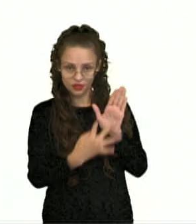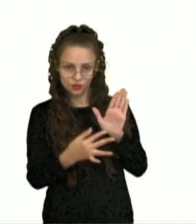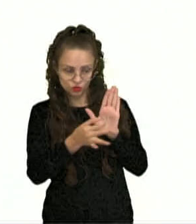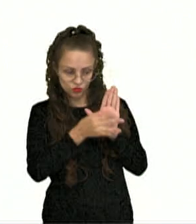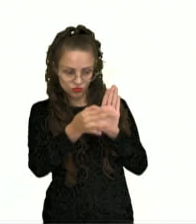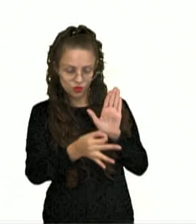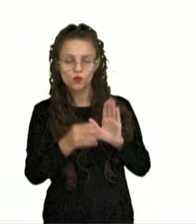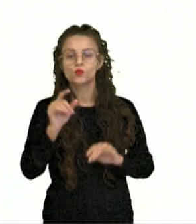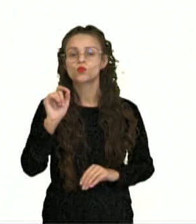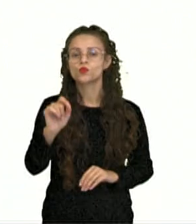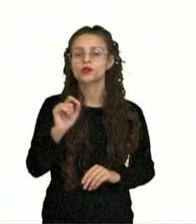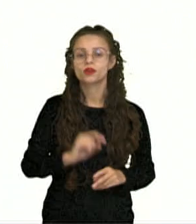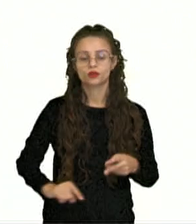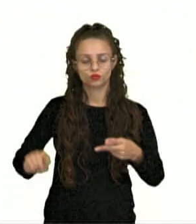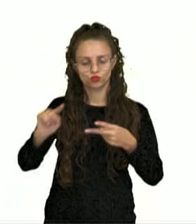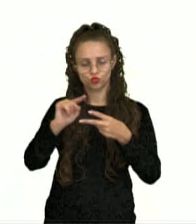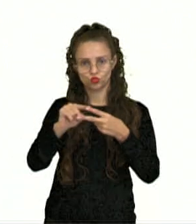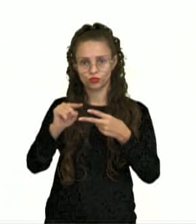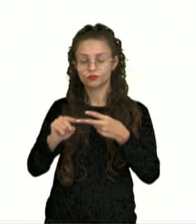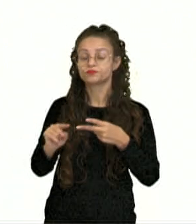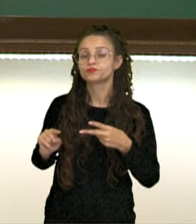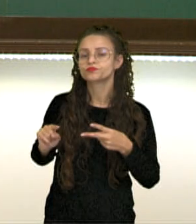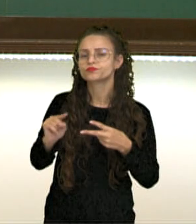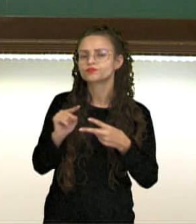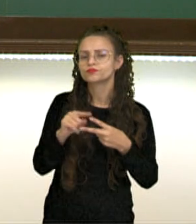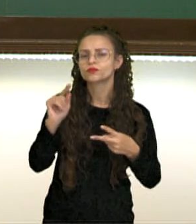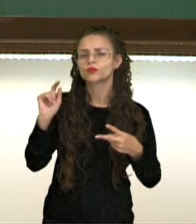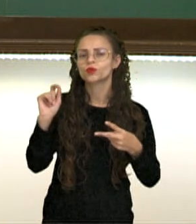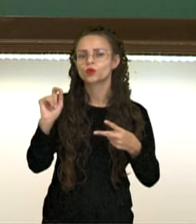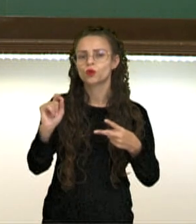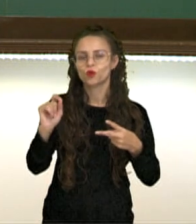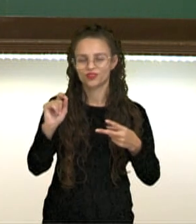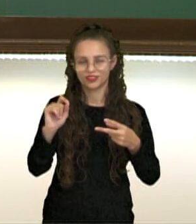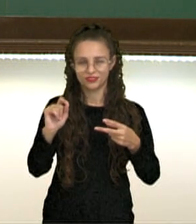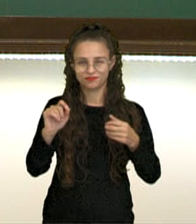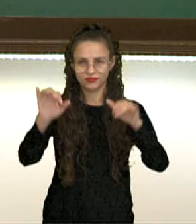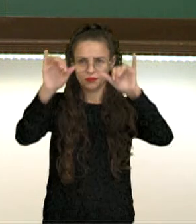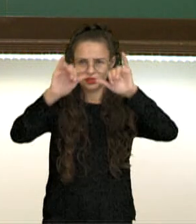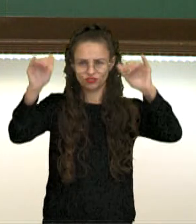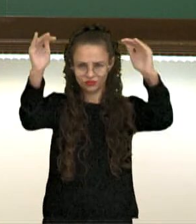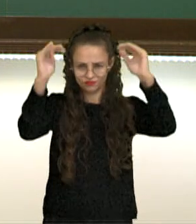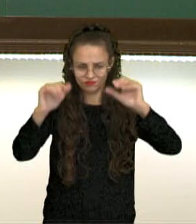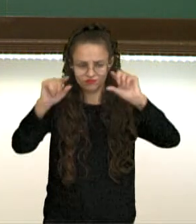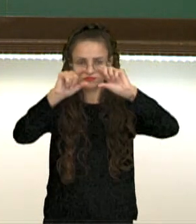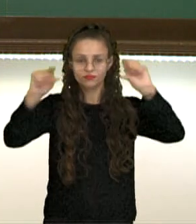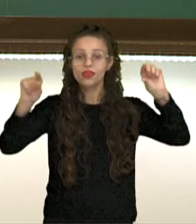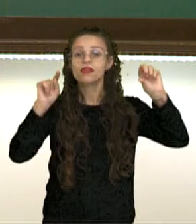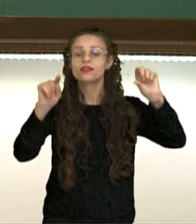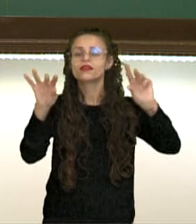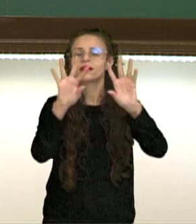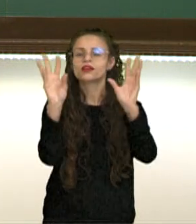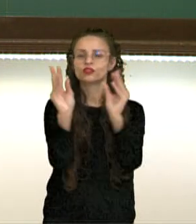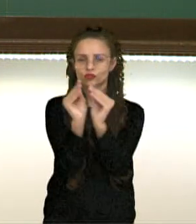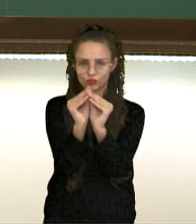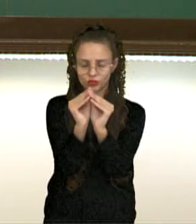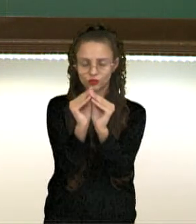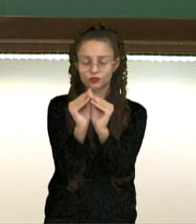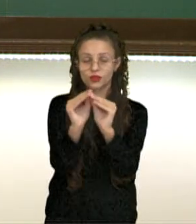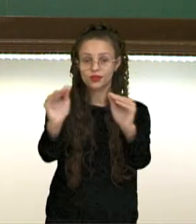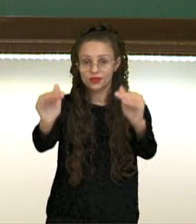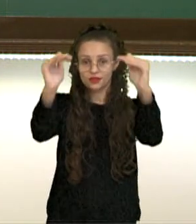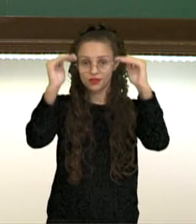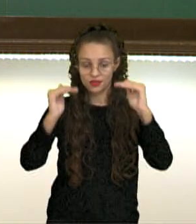duas coisas interessantes. Primeiro, na linha fina tem lá o resuminho do que vai ser. Mas